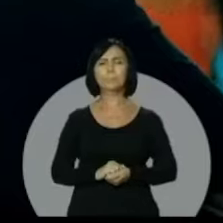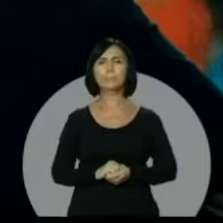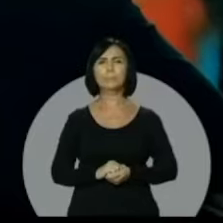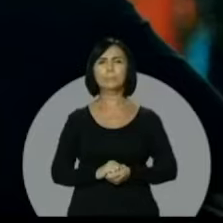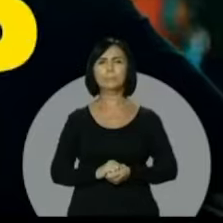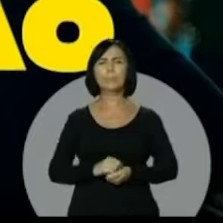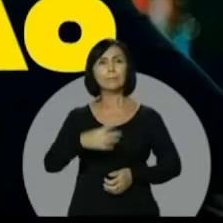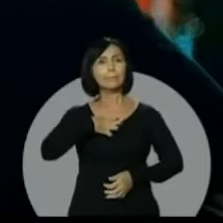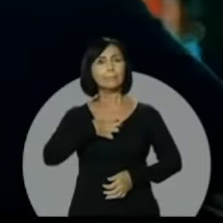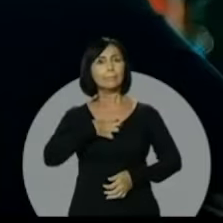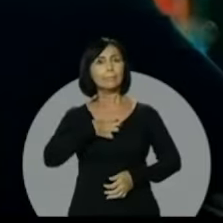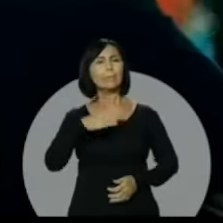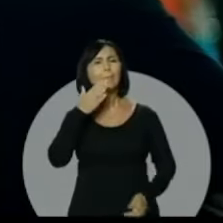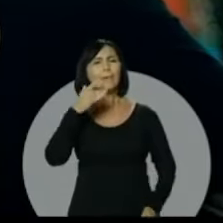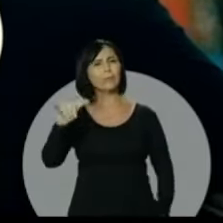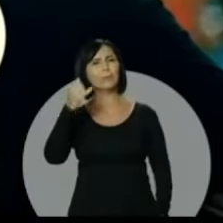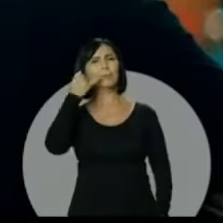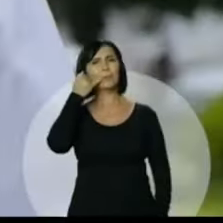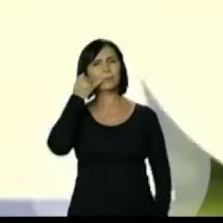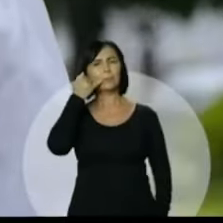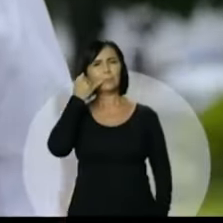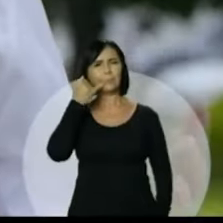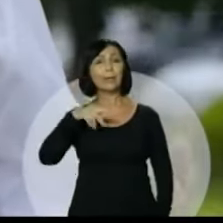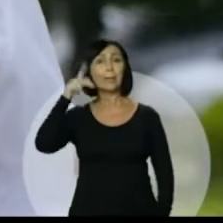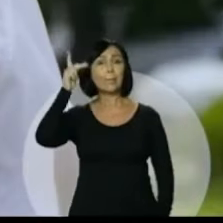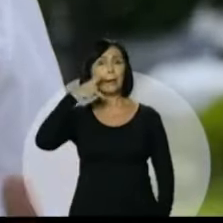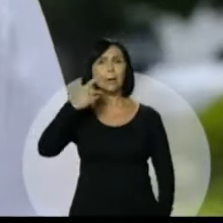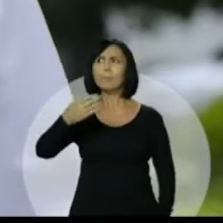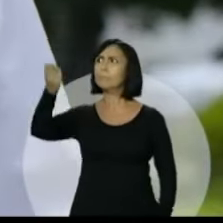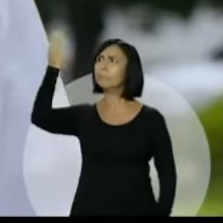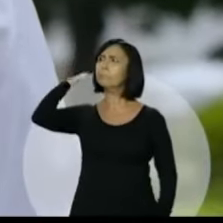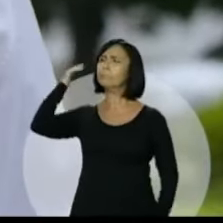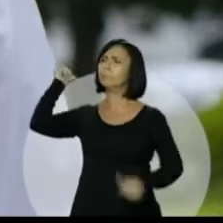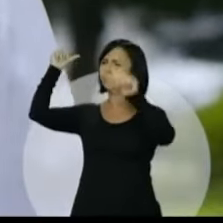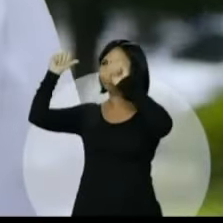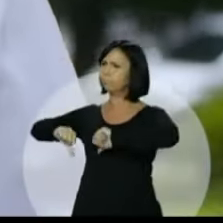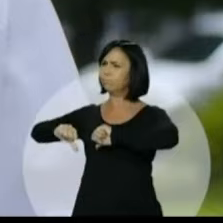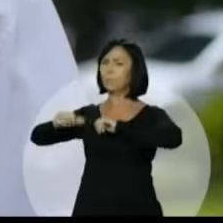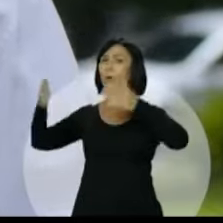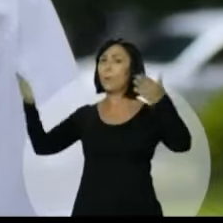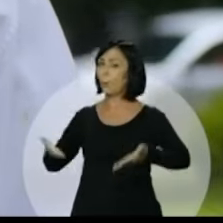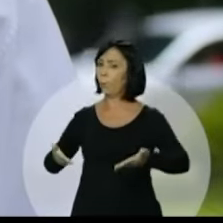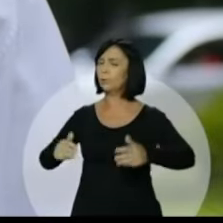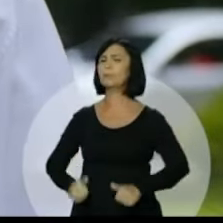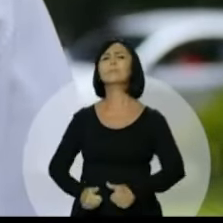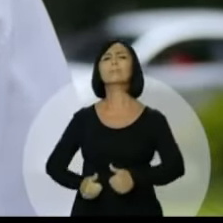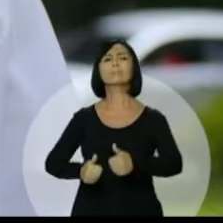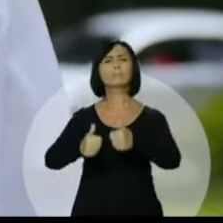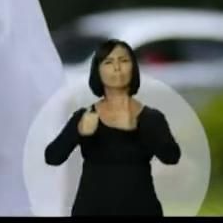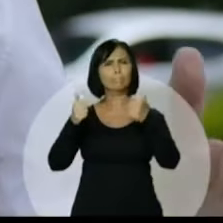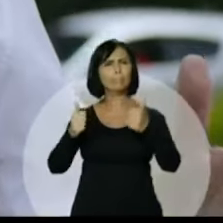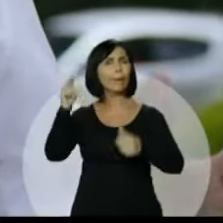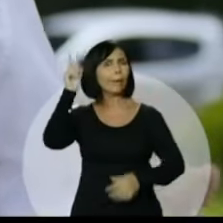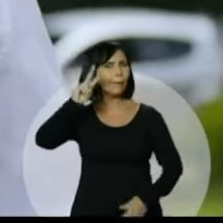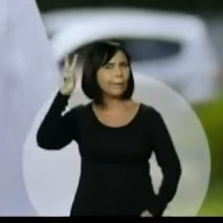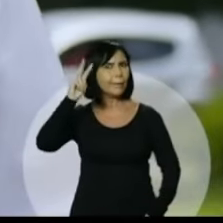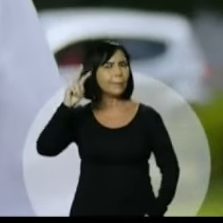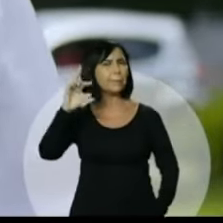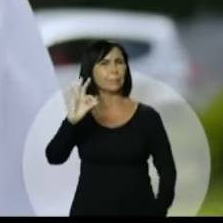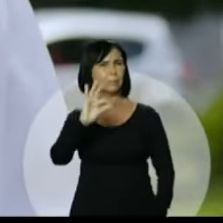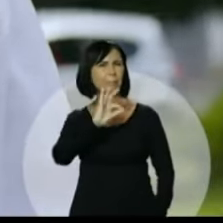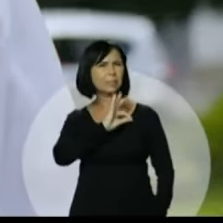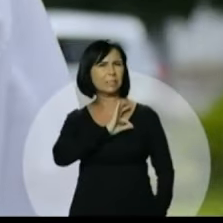né? Sem nem comparação. É melhor, João. A Paraíba de hoje é muito melhor do que a Paraíba do passado. Quem não lembra